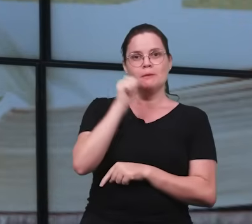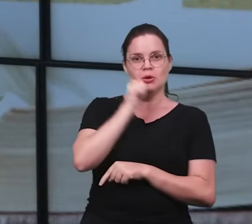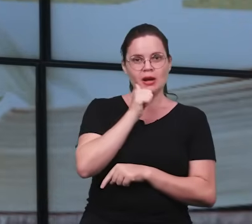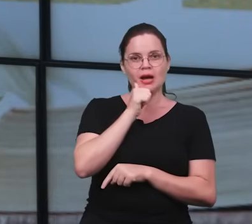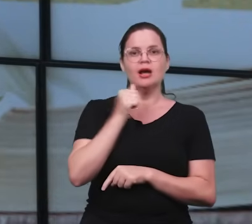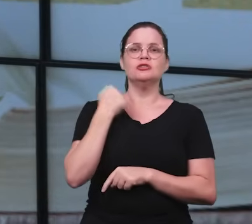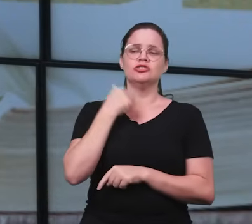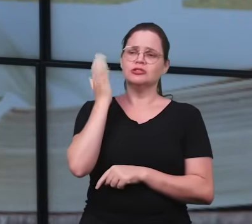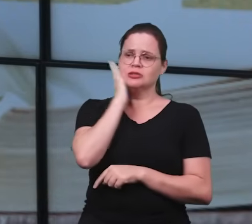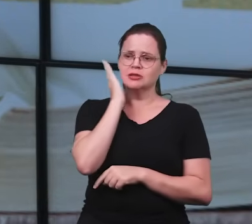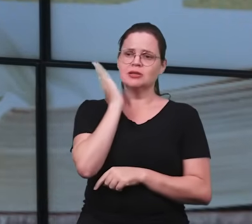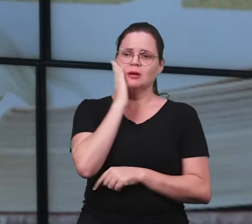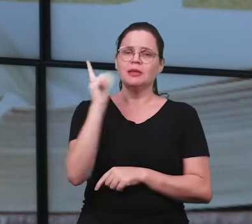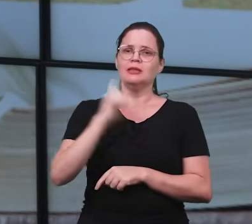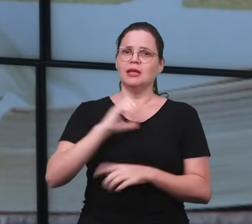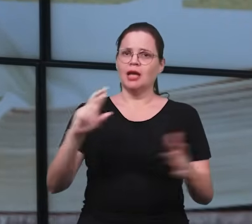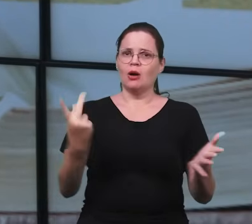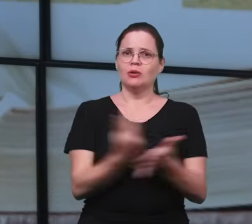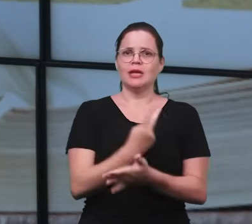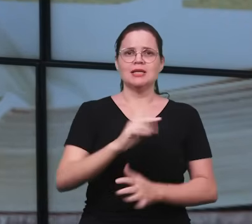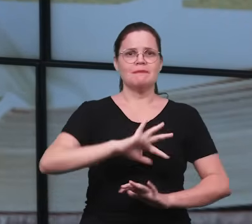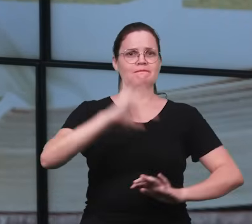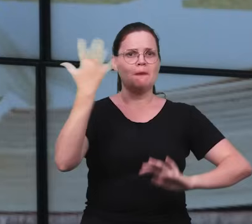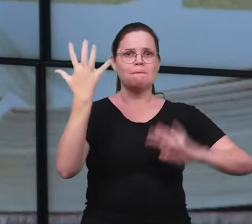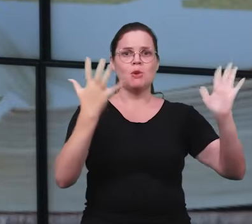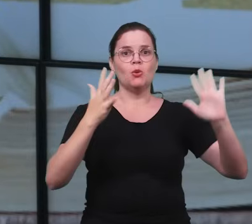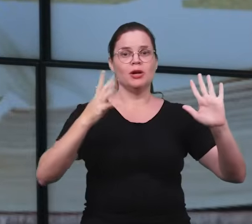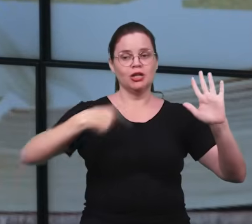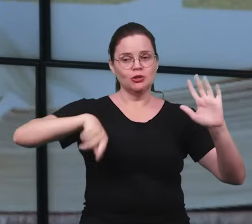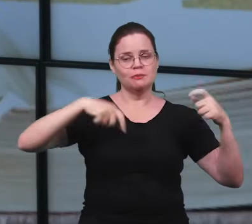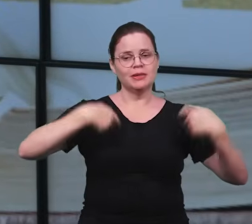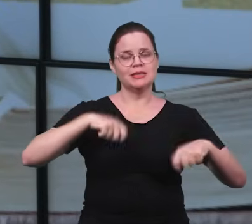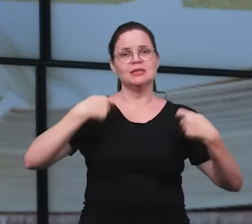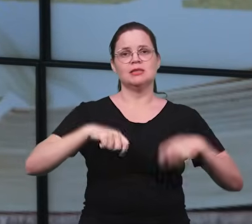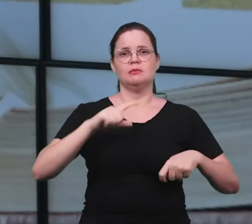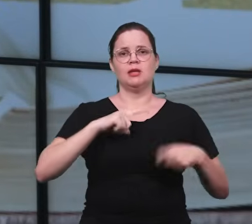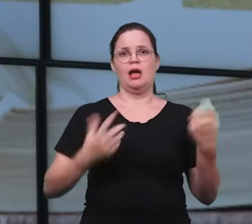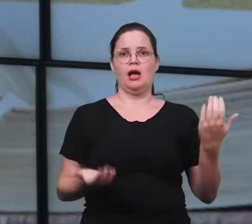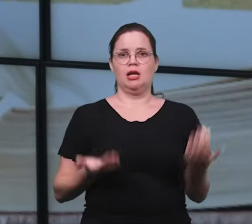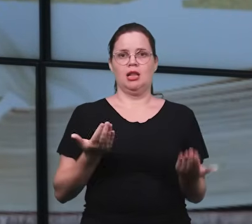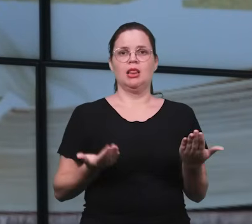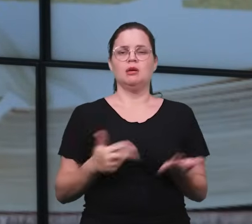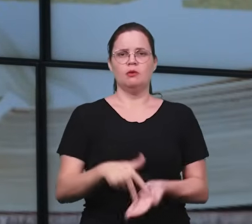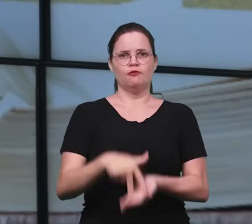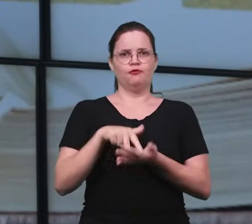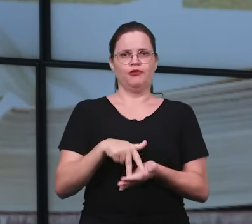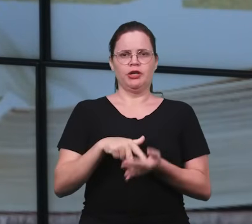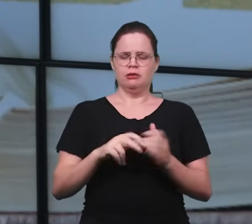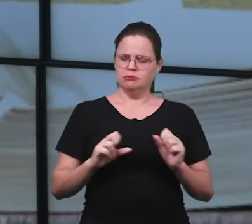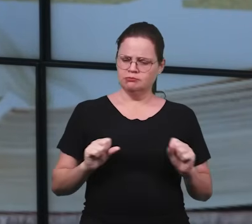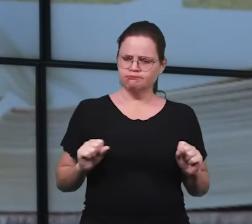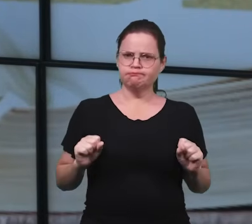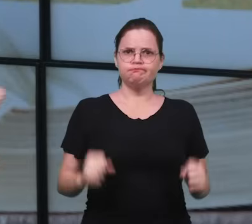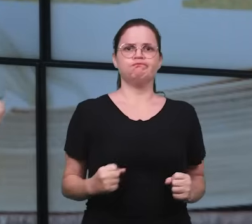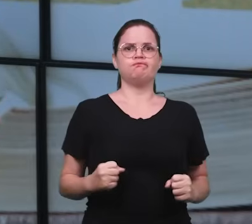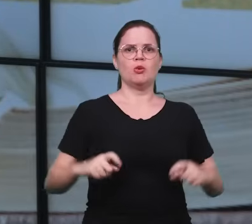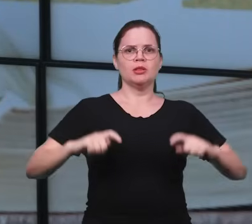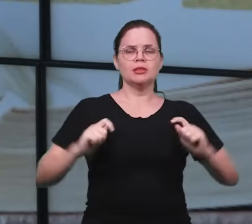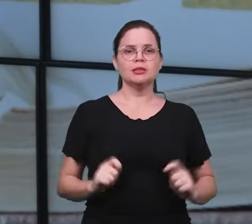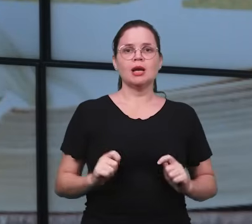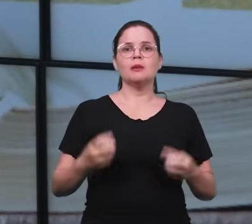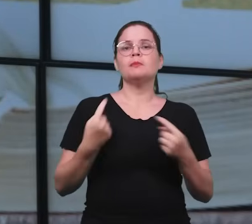de muitas situações. E nós precisamos ter equilíbrio, ter força para, diante